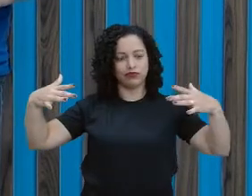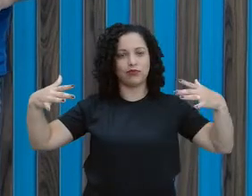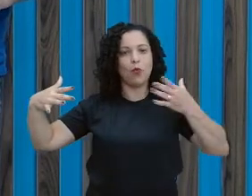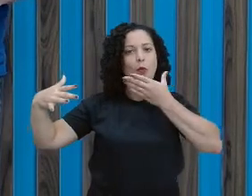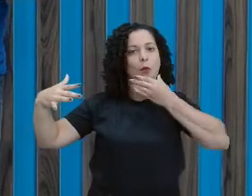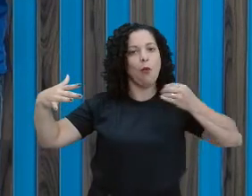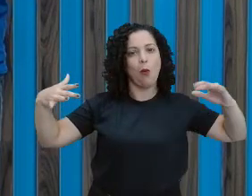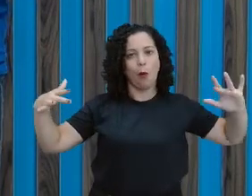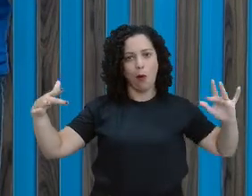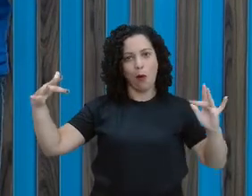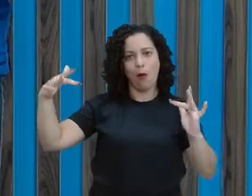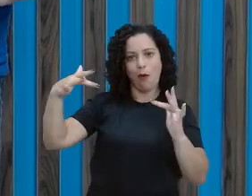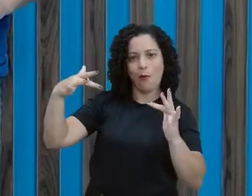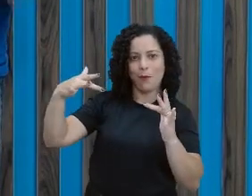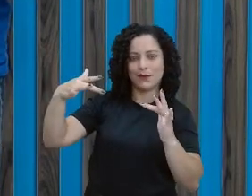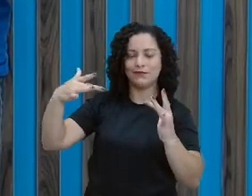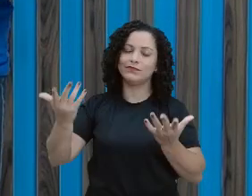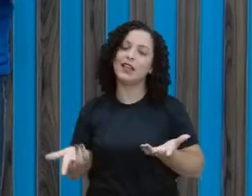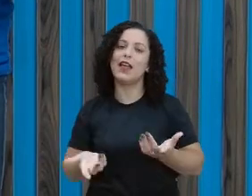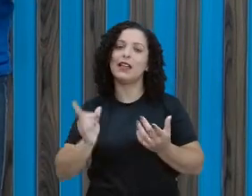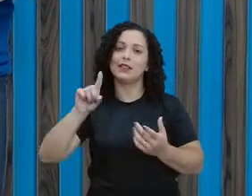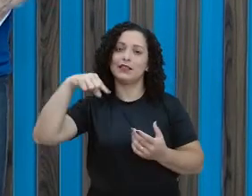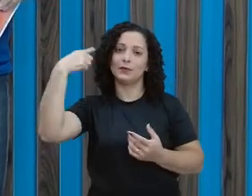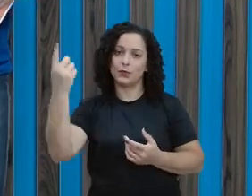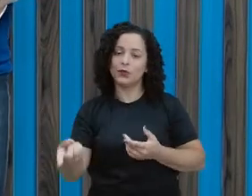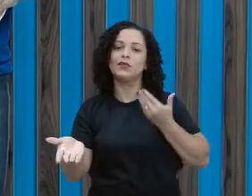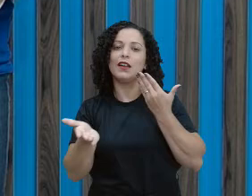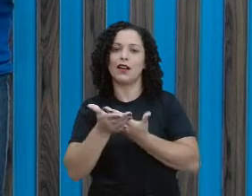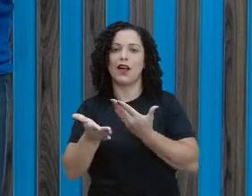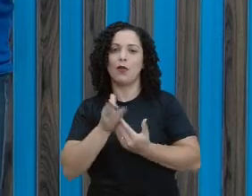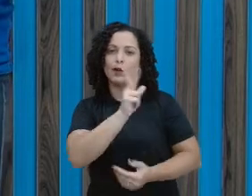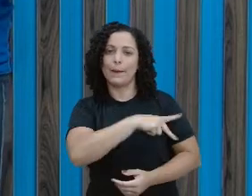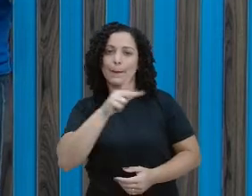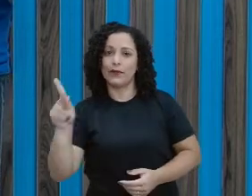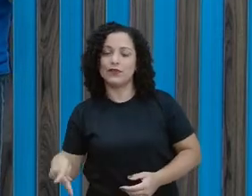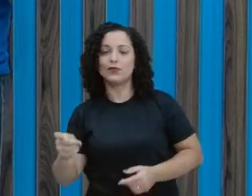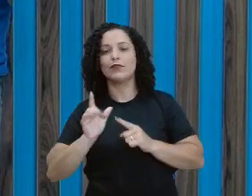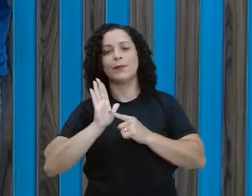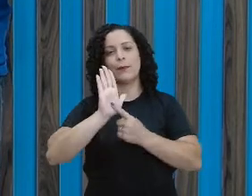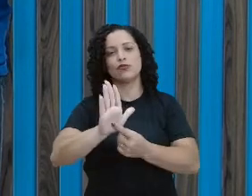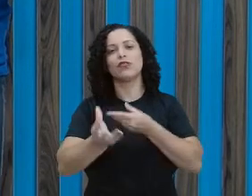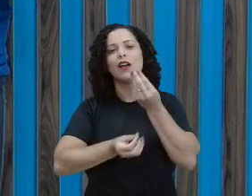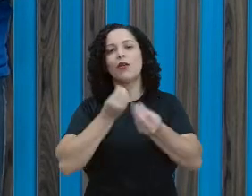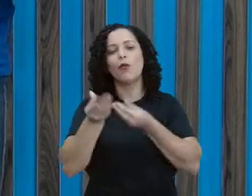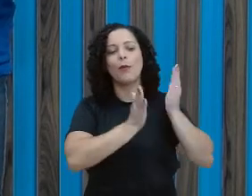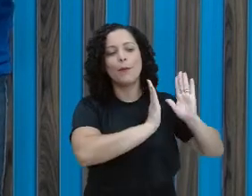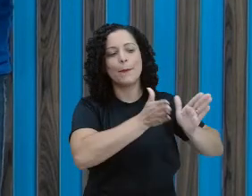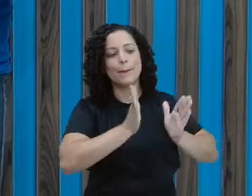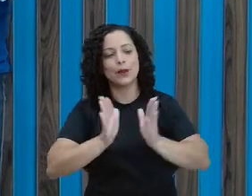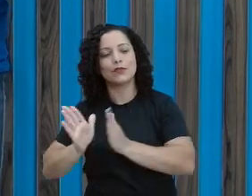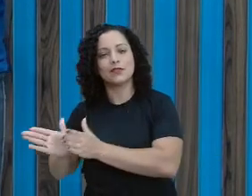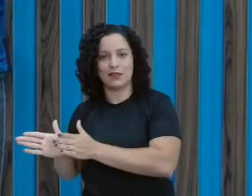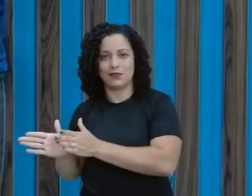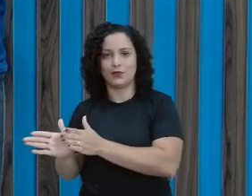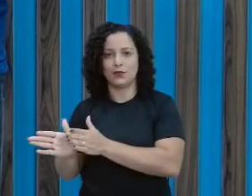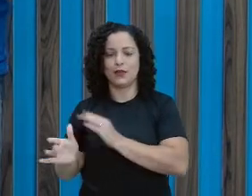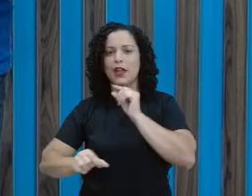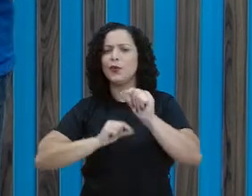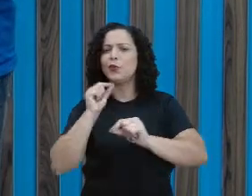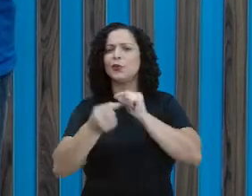mostrar para vocês bem direitinho como é esse processo aí e quais foram as falas que já